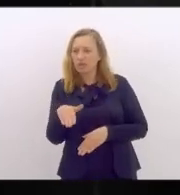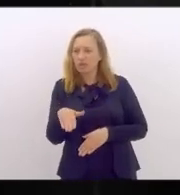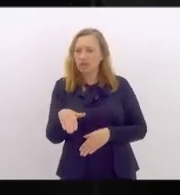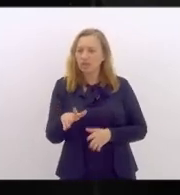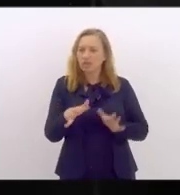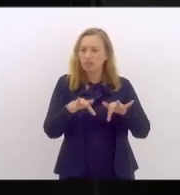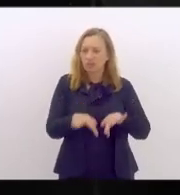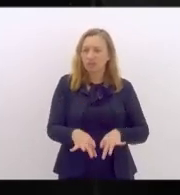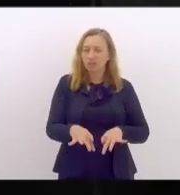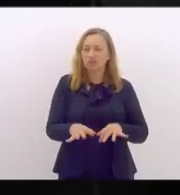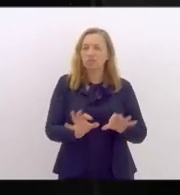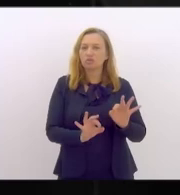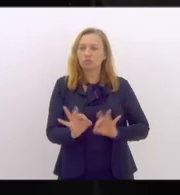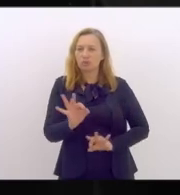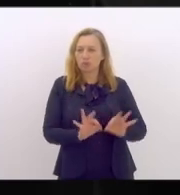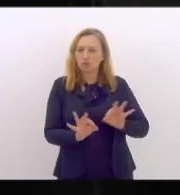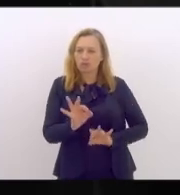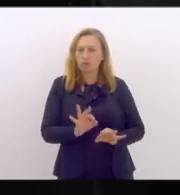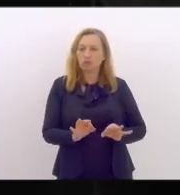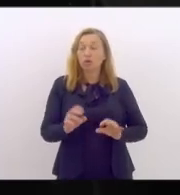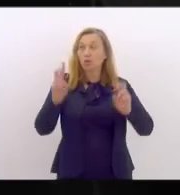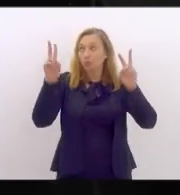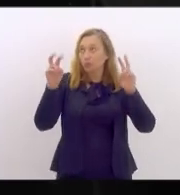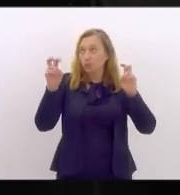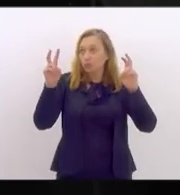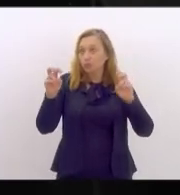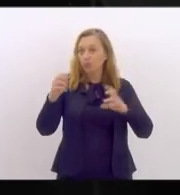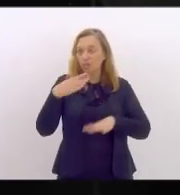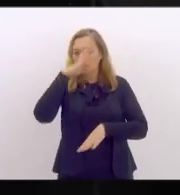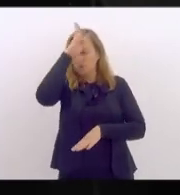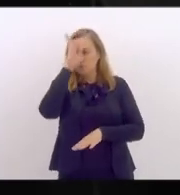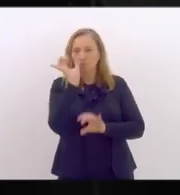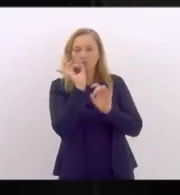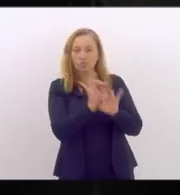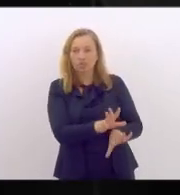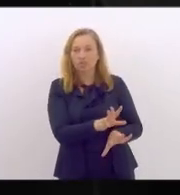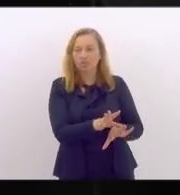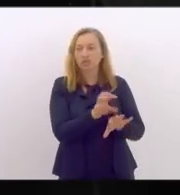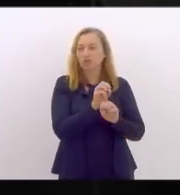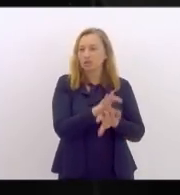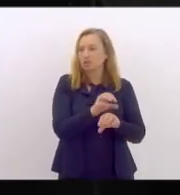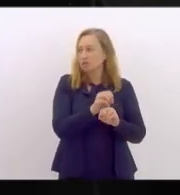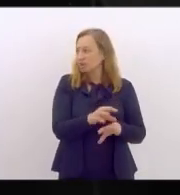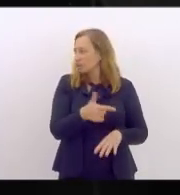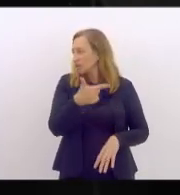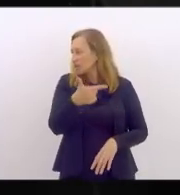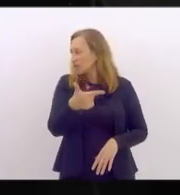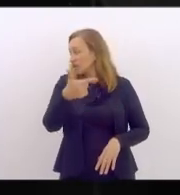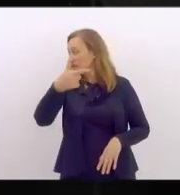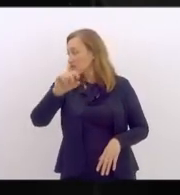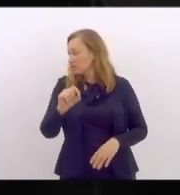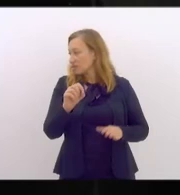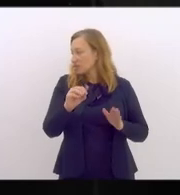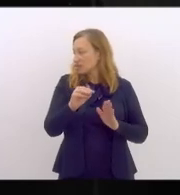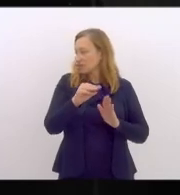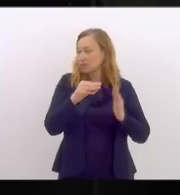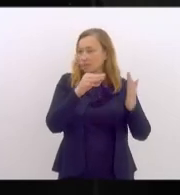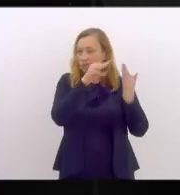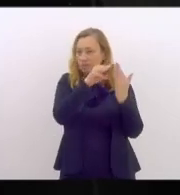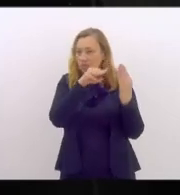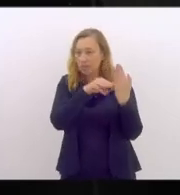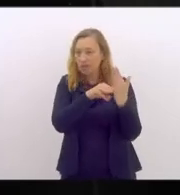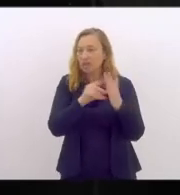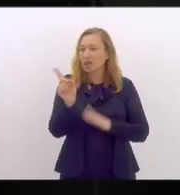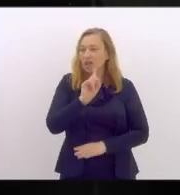da vigência desse plano temer e bolsonaro abandonaram o plano nacional de educação as 20 metas que o estruturam não serão cumpridas